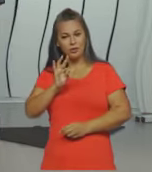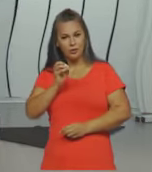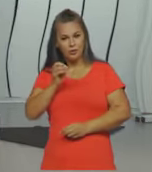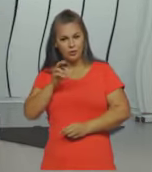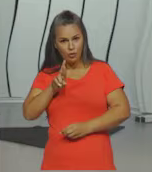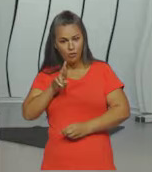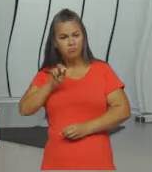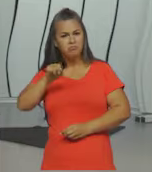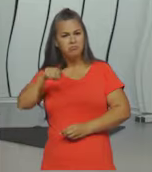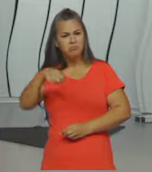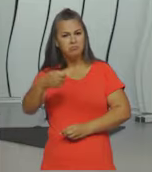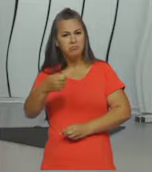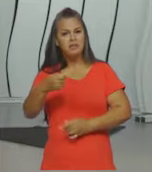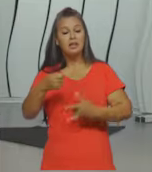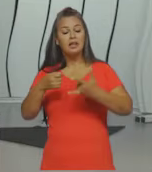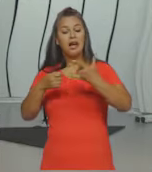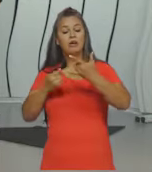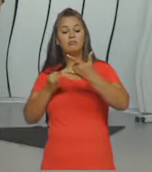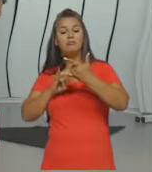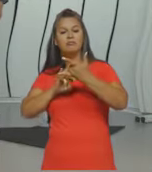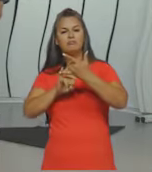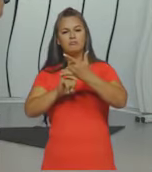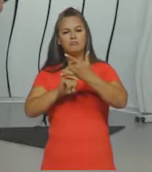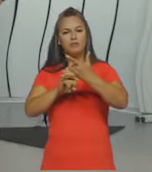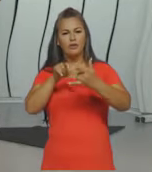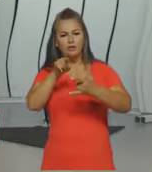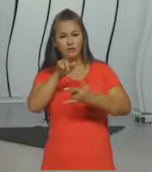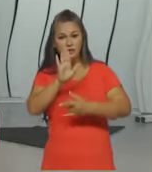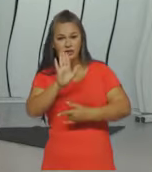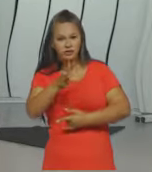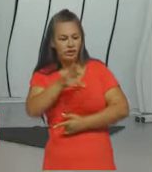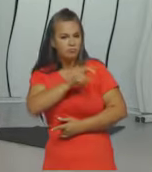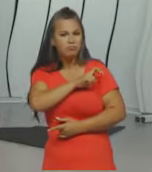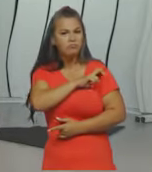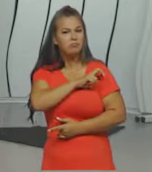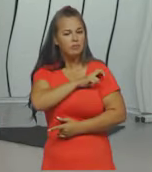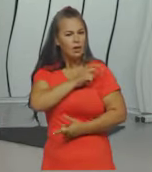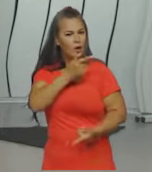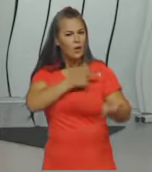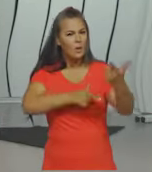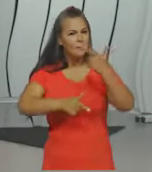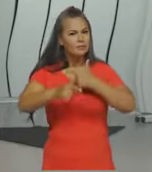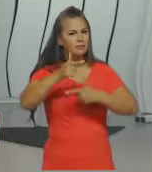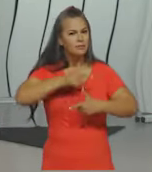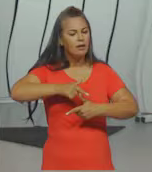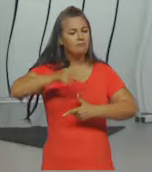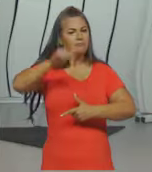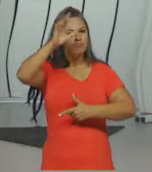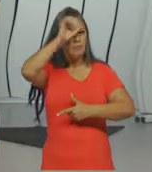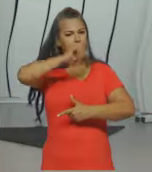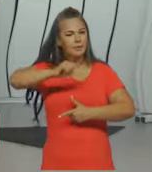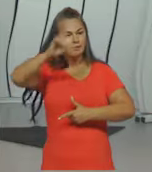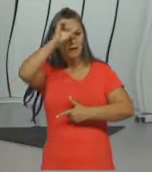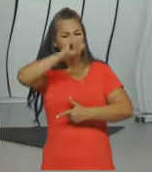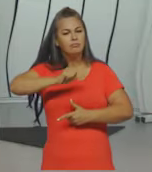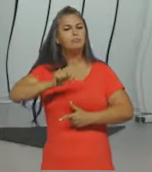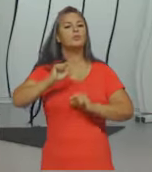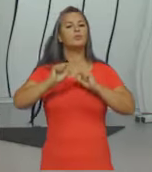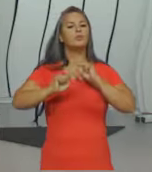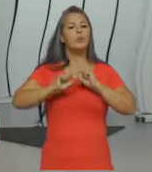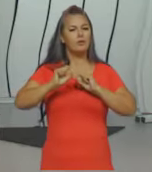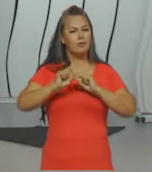ano, vamos começar então a aprender sobre o sistema reprodutor. Por quê? Vocês vão lembrar que na aula passada eu falei da importância